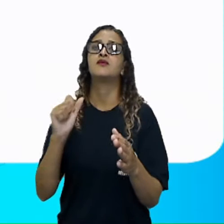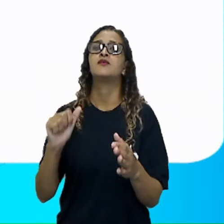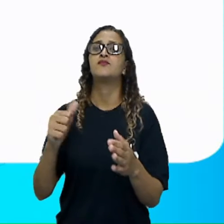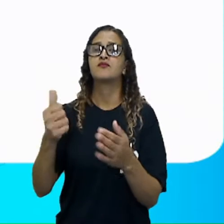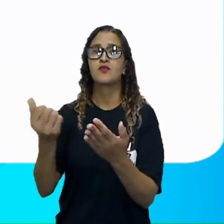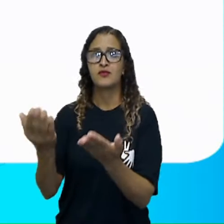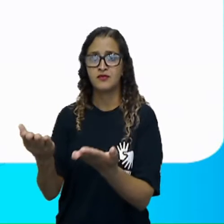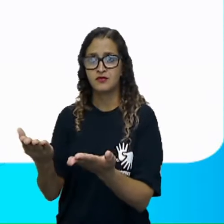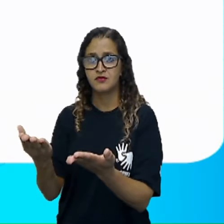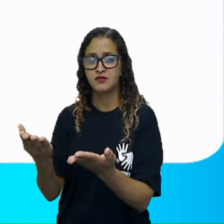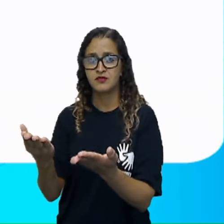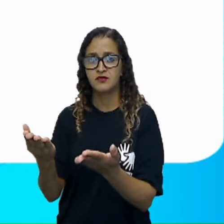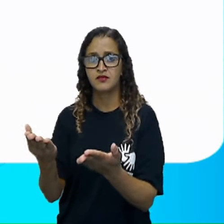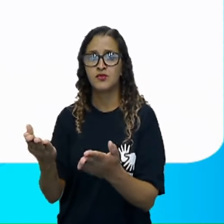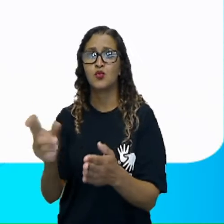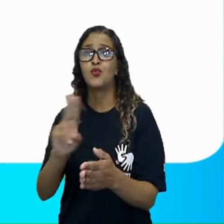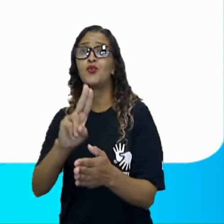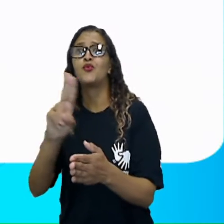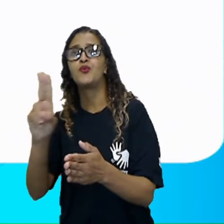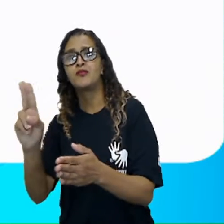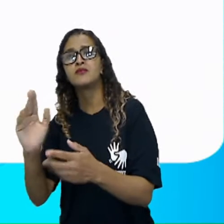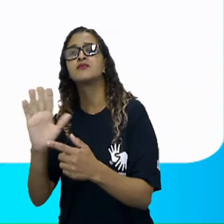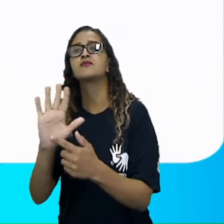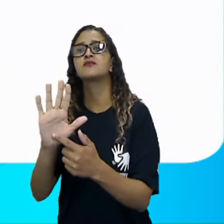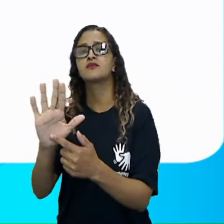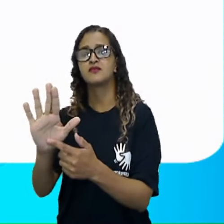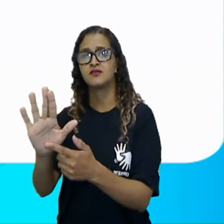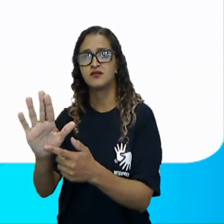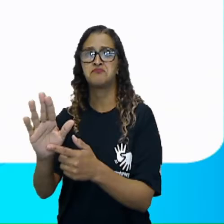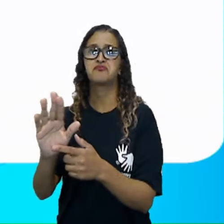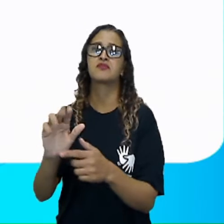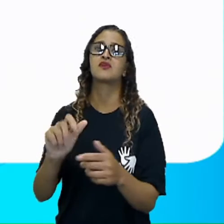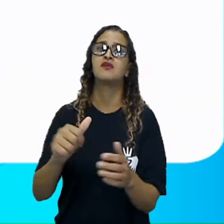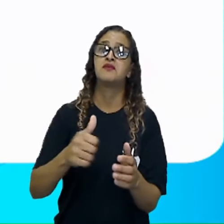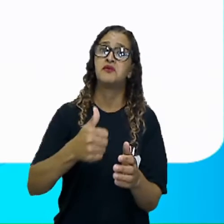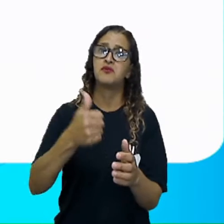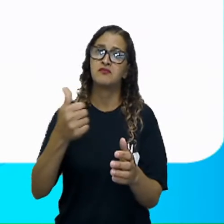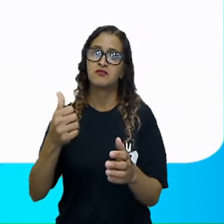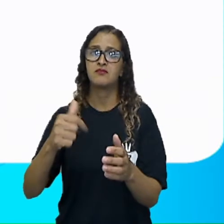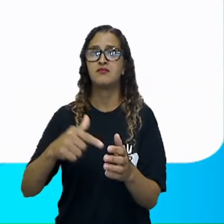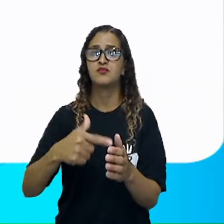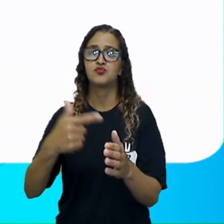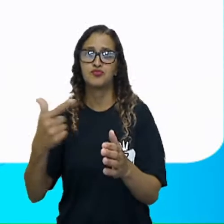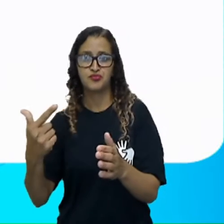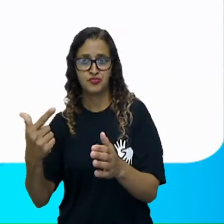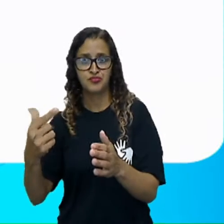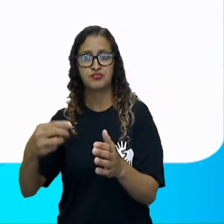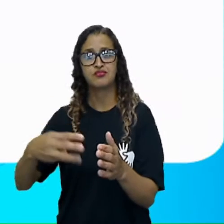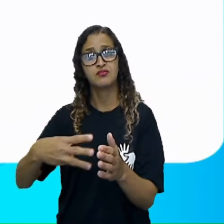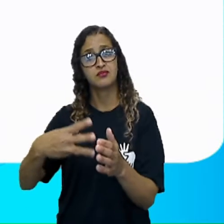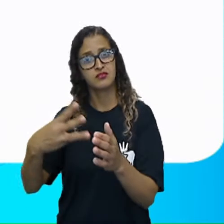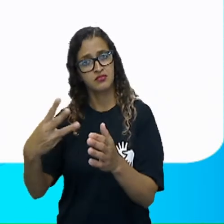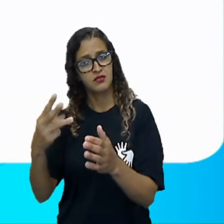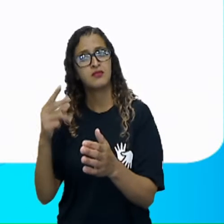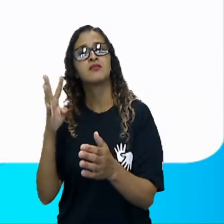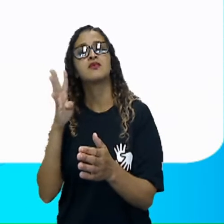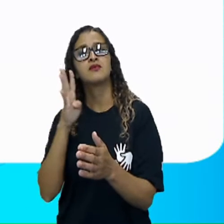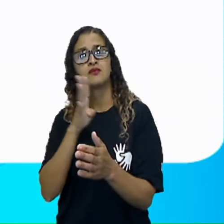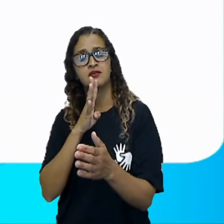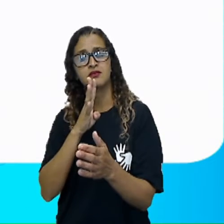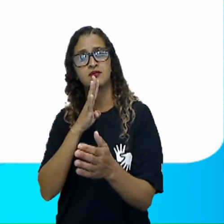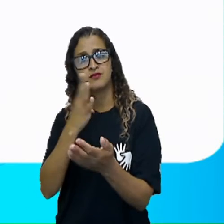quando apenas nomeia o número dos seres, né? Número 1, 2, 3, esses números nós já